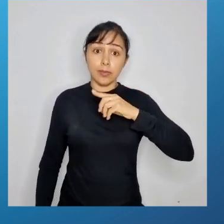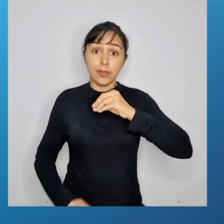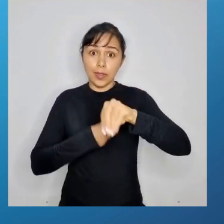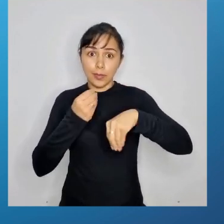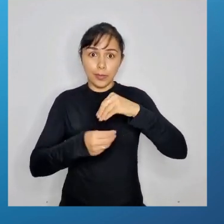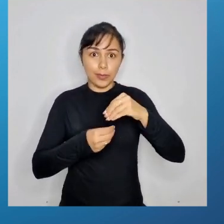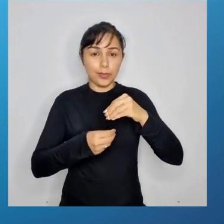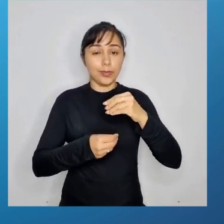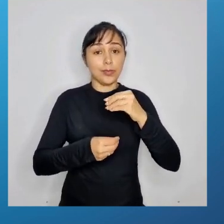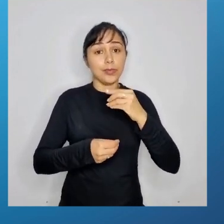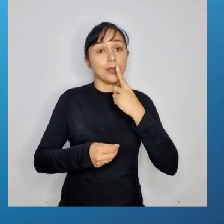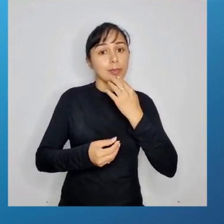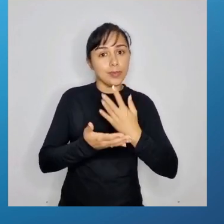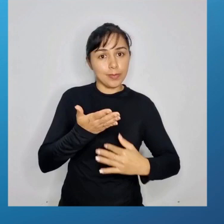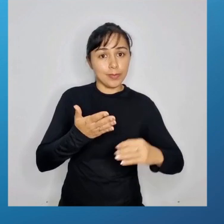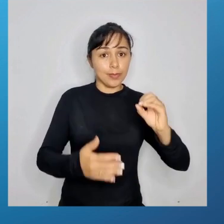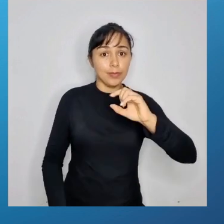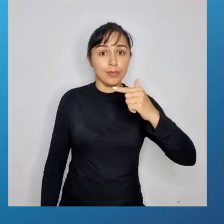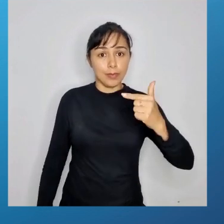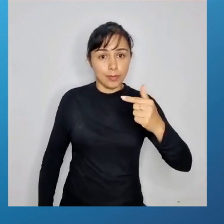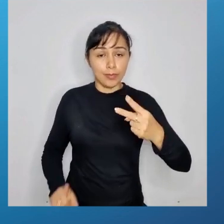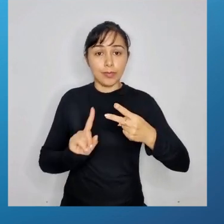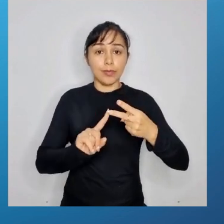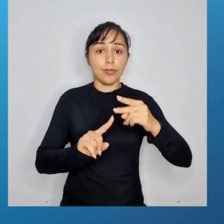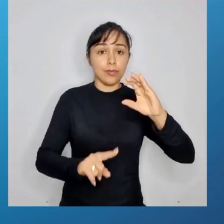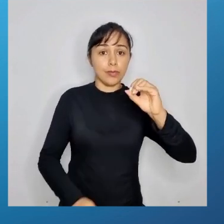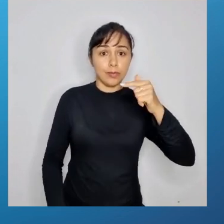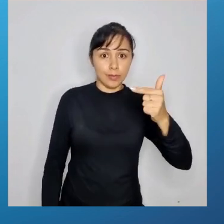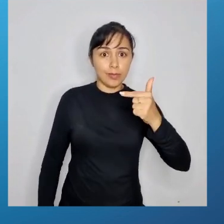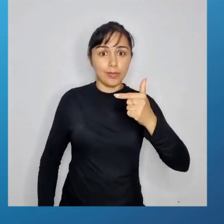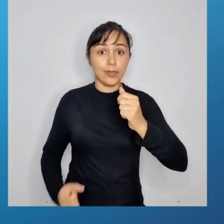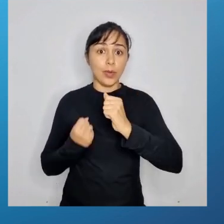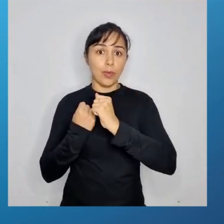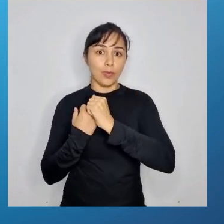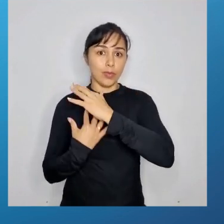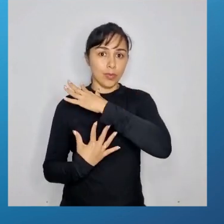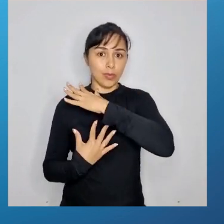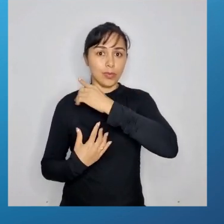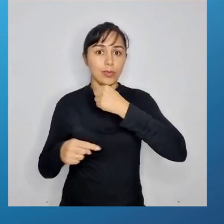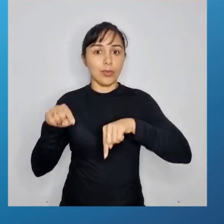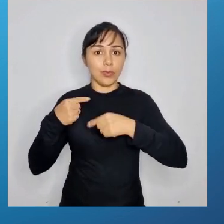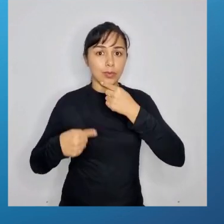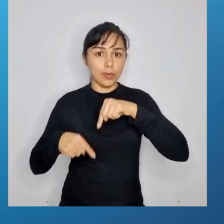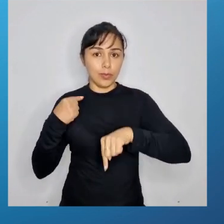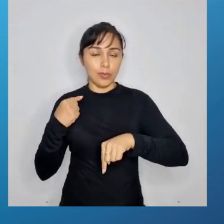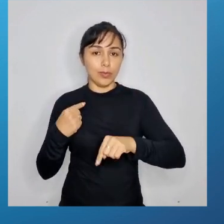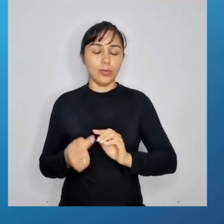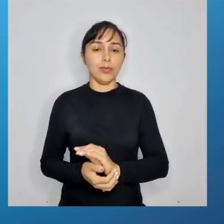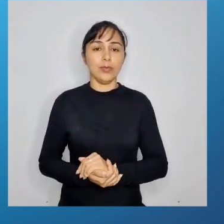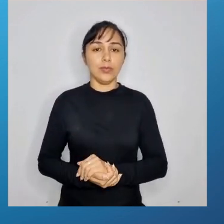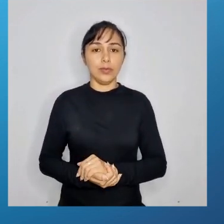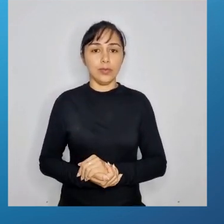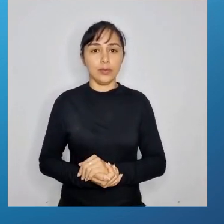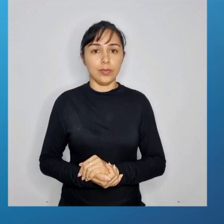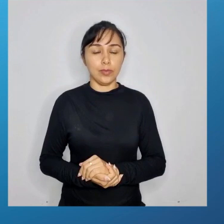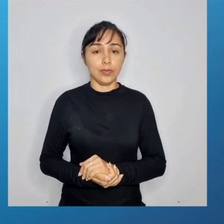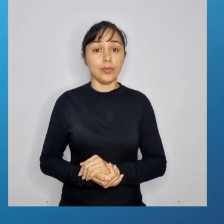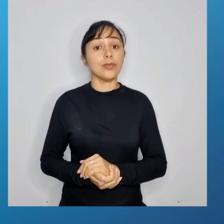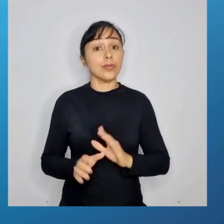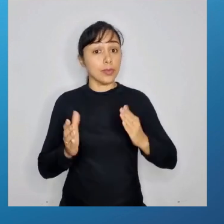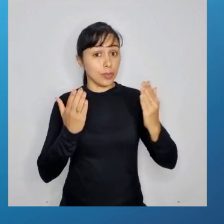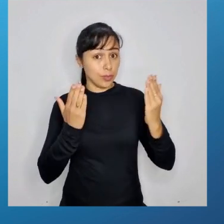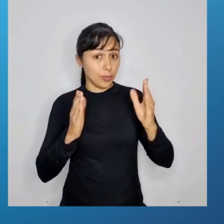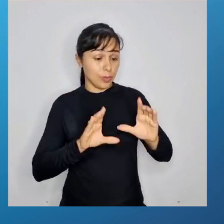o sangue rico em gás carbônico, que é também chamado de sangue venoso. Olha, por comparação, nós temos